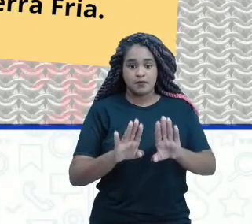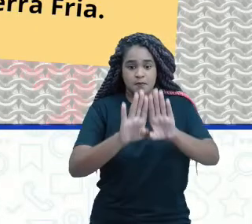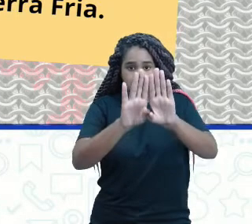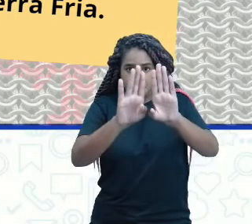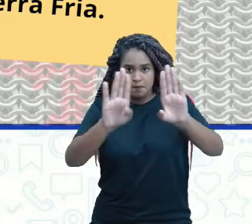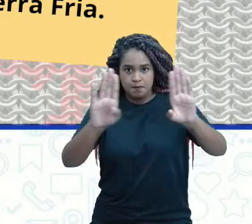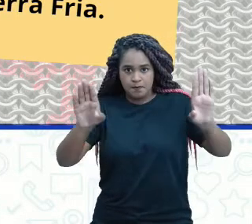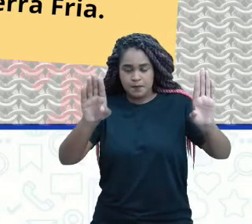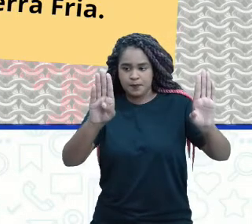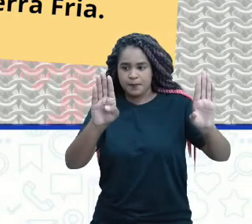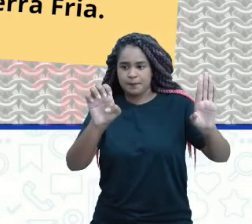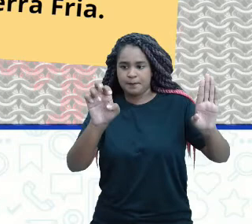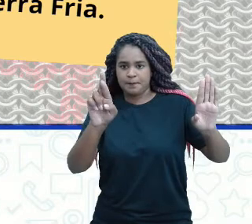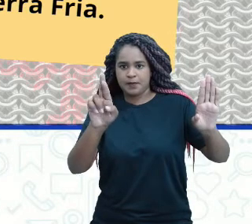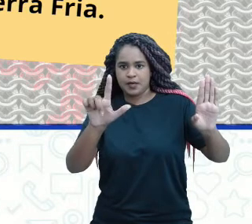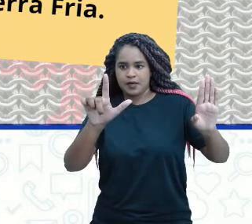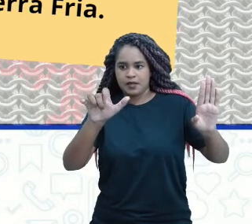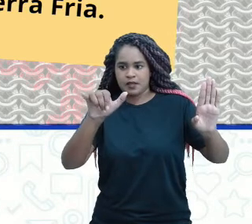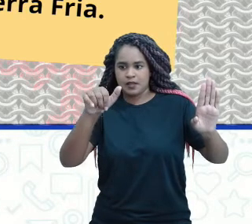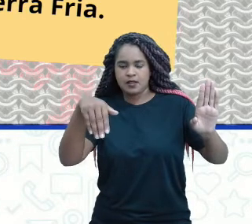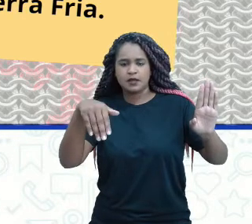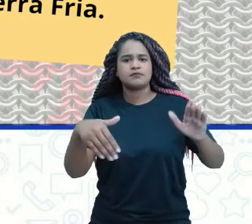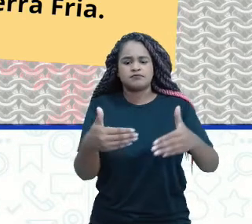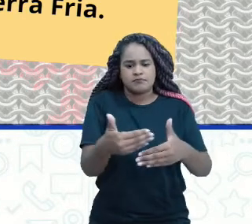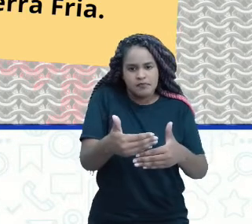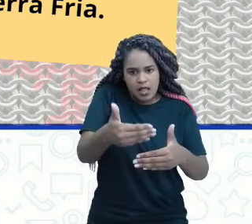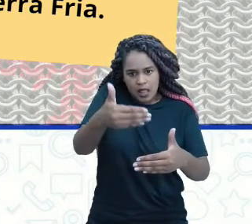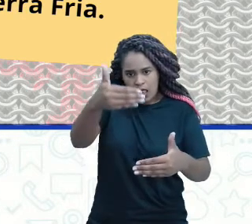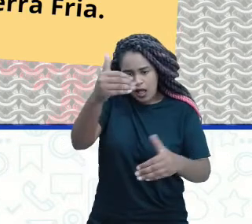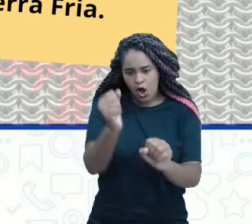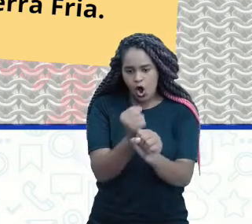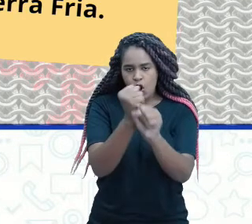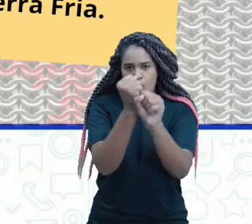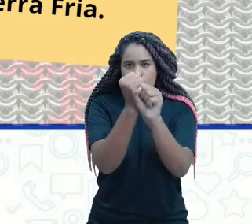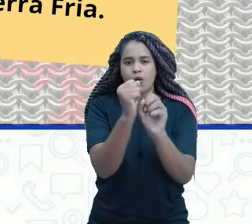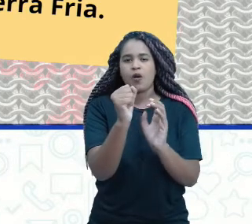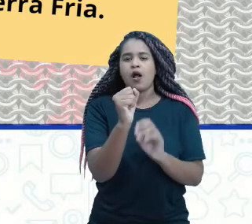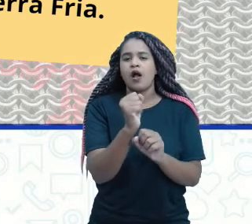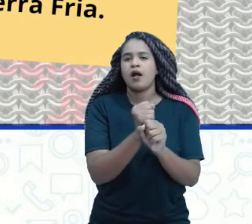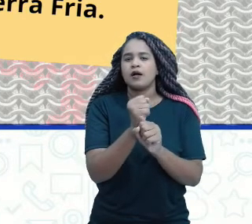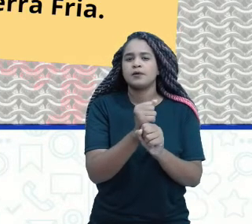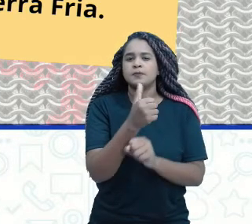de Berlim, ele foi construído em 1961, tá aí, em 13 de agosto de